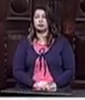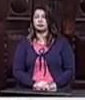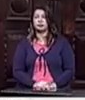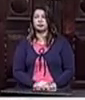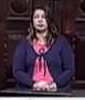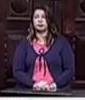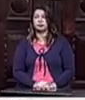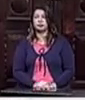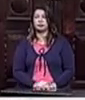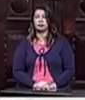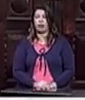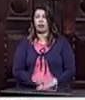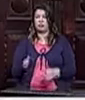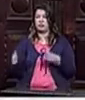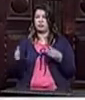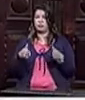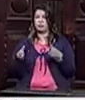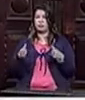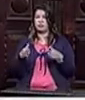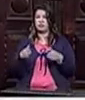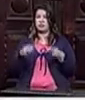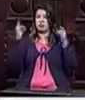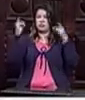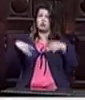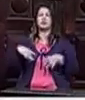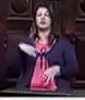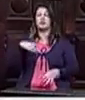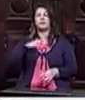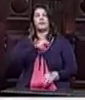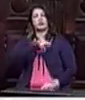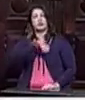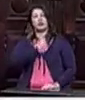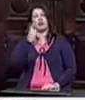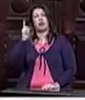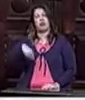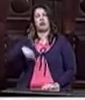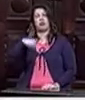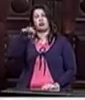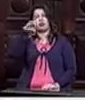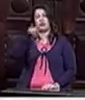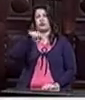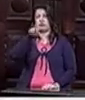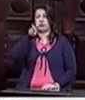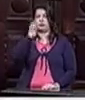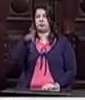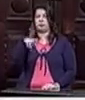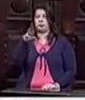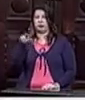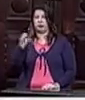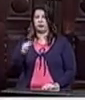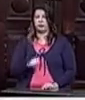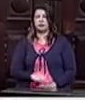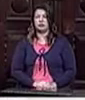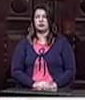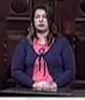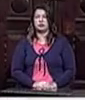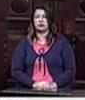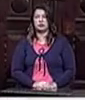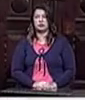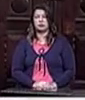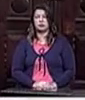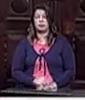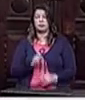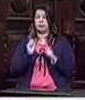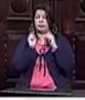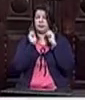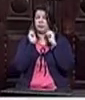Para 2018, a estimativa de renúncia fiscal é de 9,5 bilhões. Deputados e deputadas, presta atenção